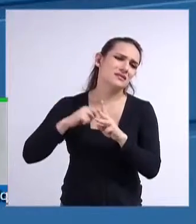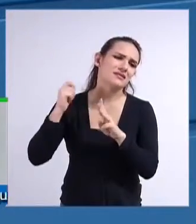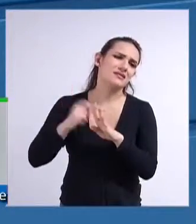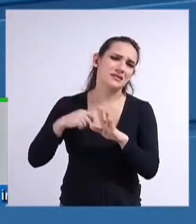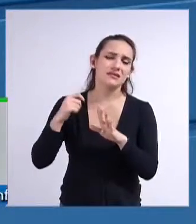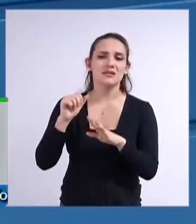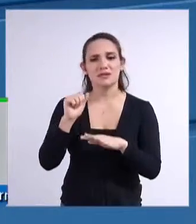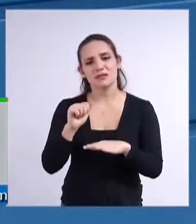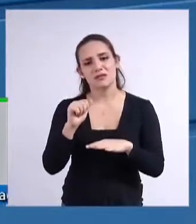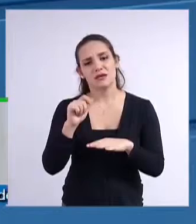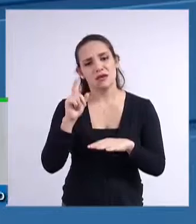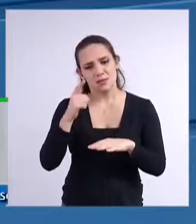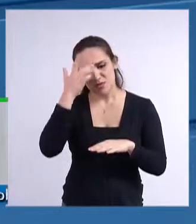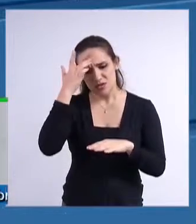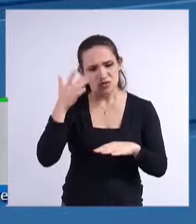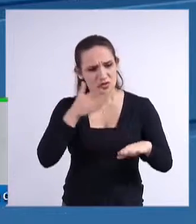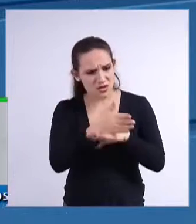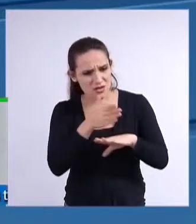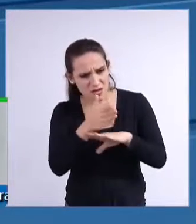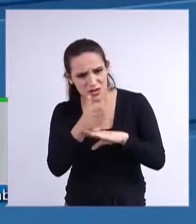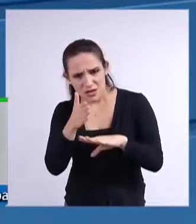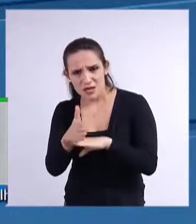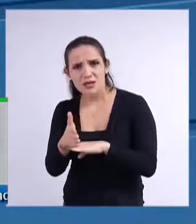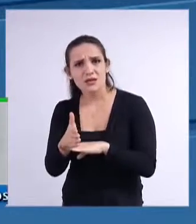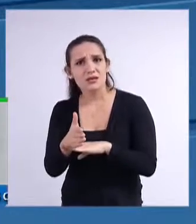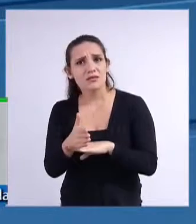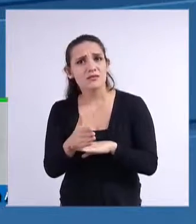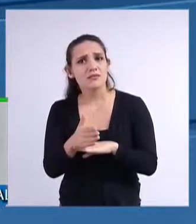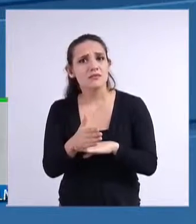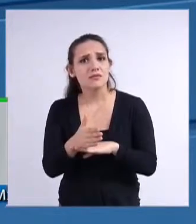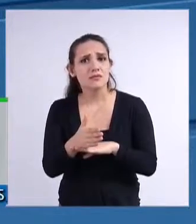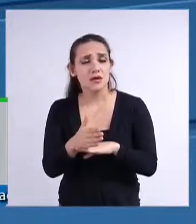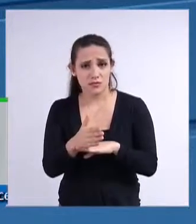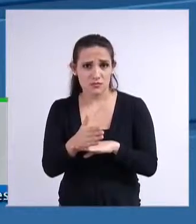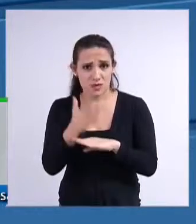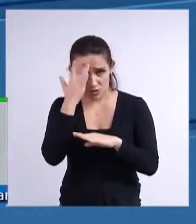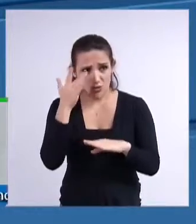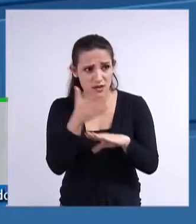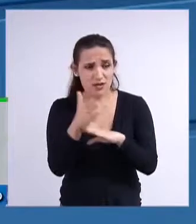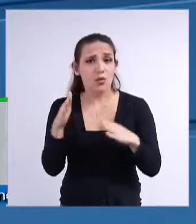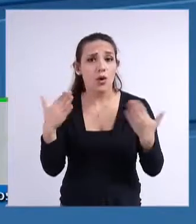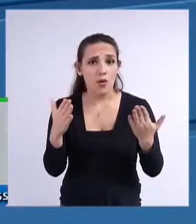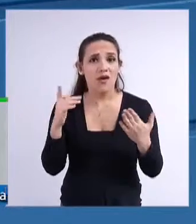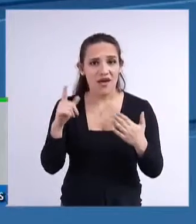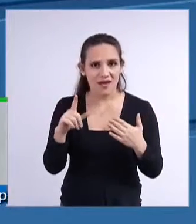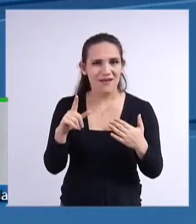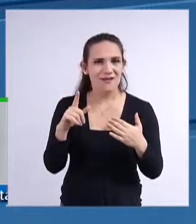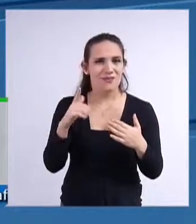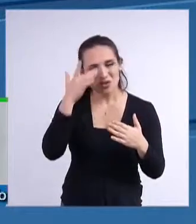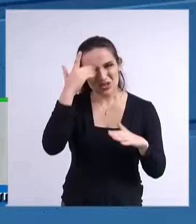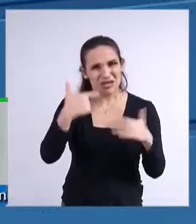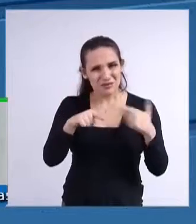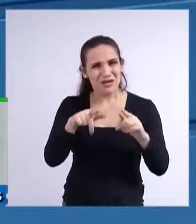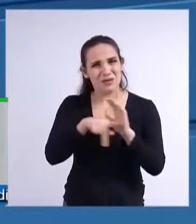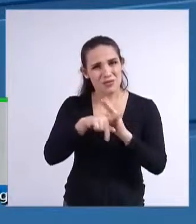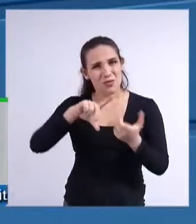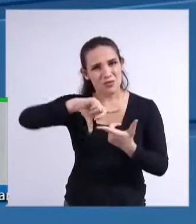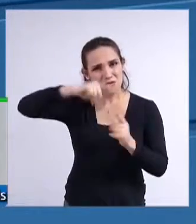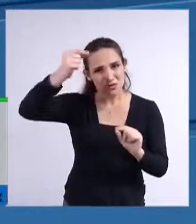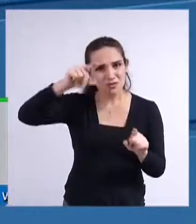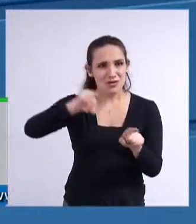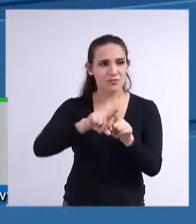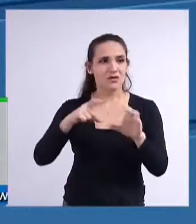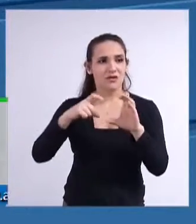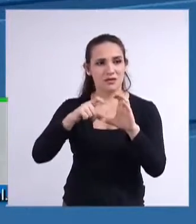visitados por essas concessionárias. Criar um campo de informação, quando da leitura